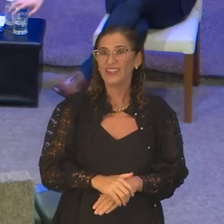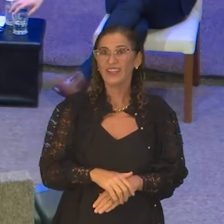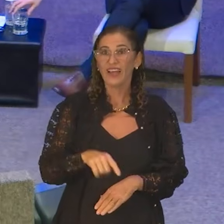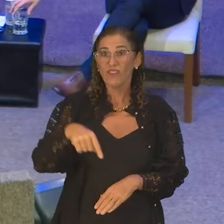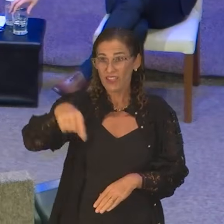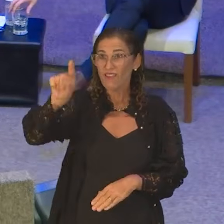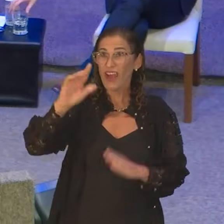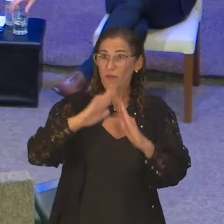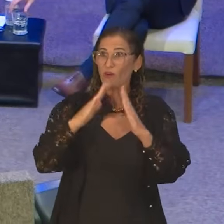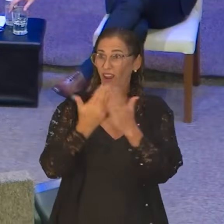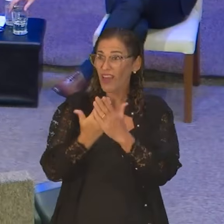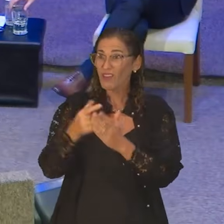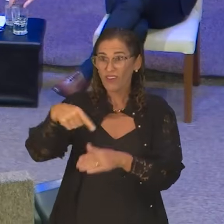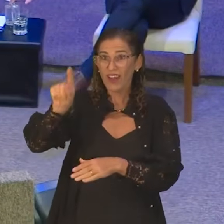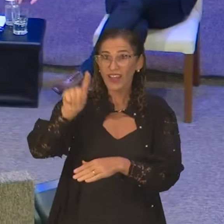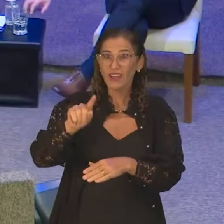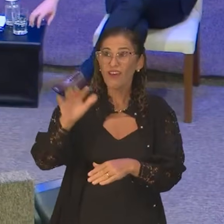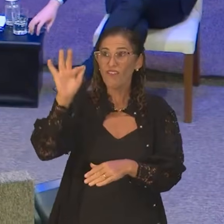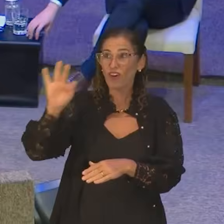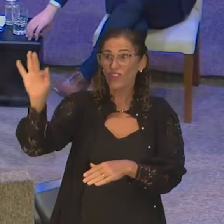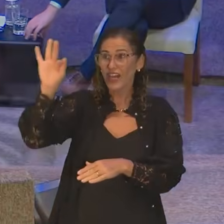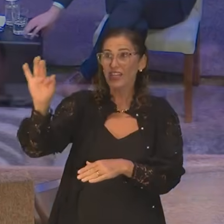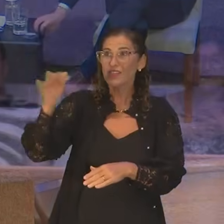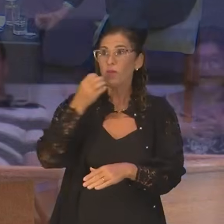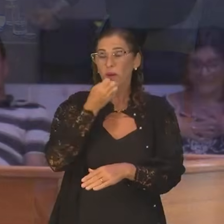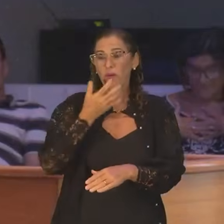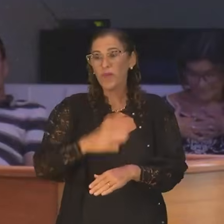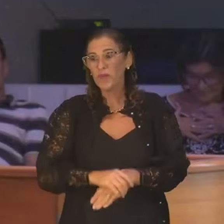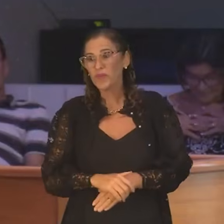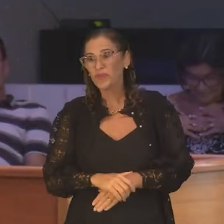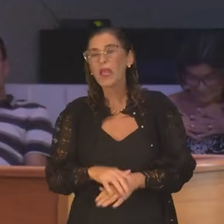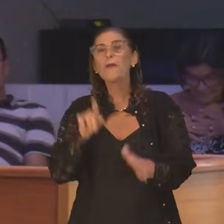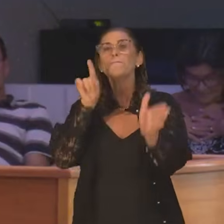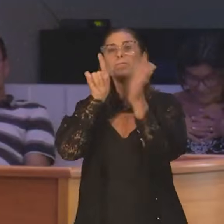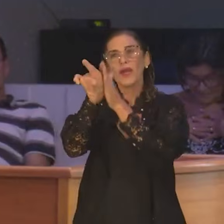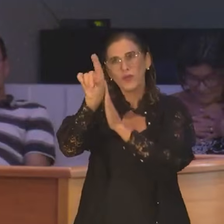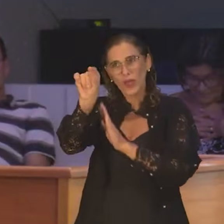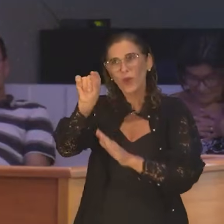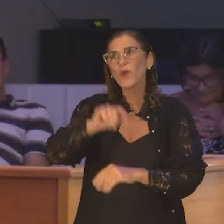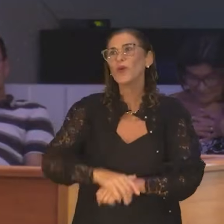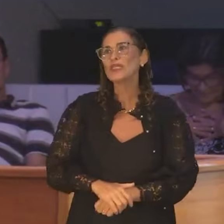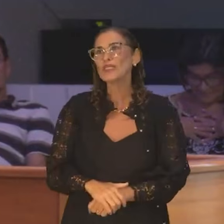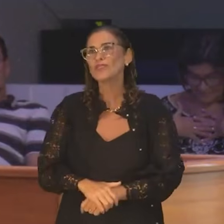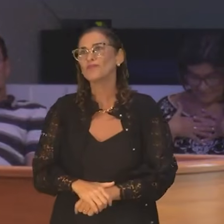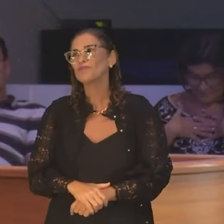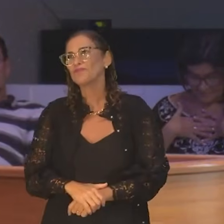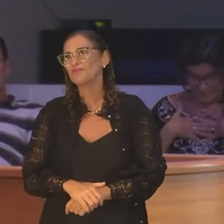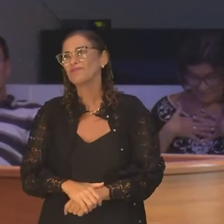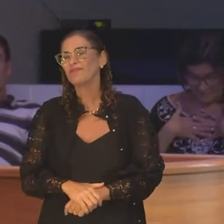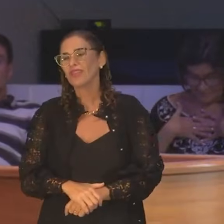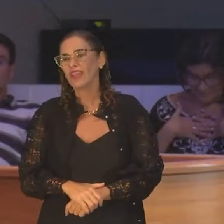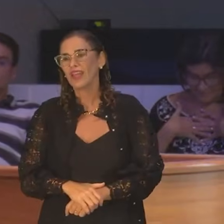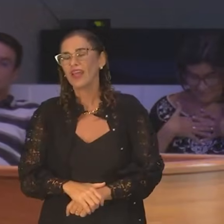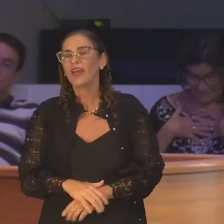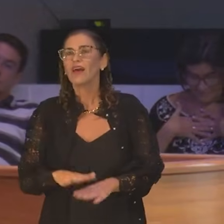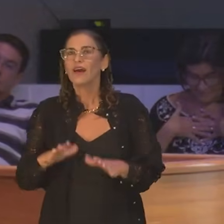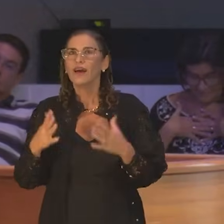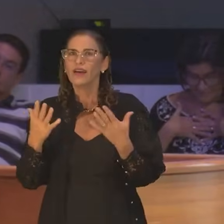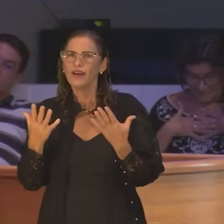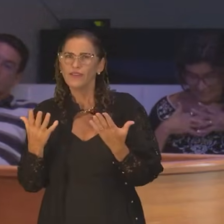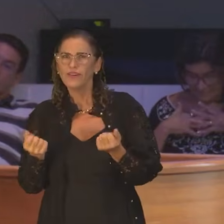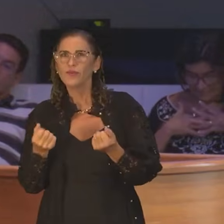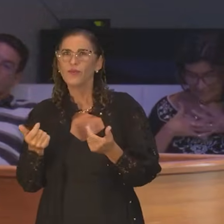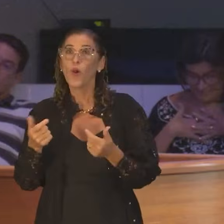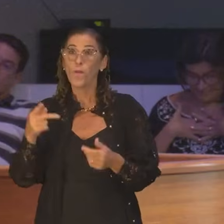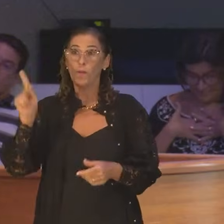Você vai para o colégio? Faculdade? Bom, eu quero te perguntar uma coisa. Vamos dizer assim,